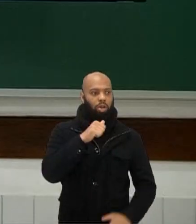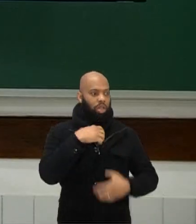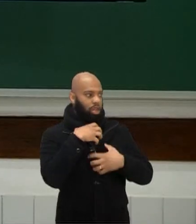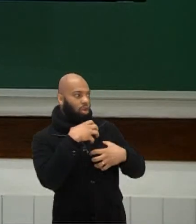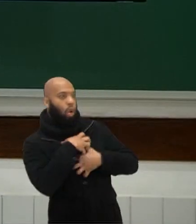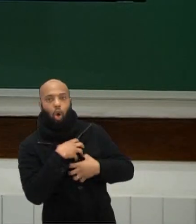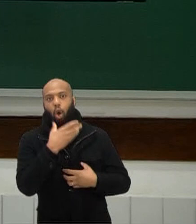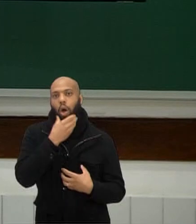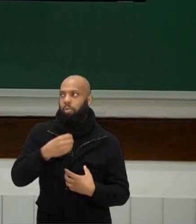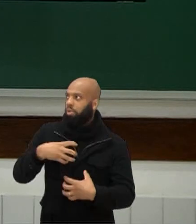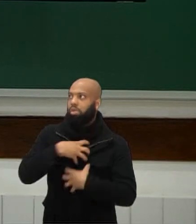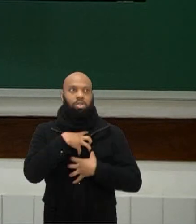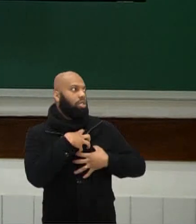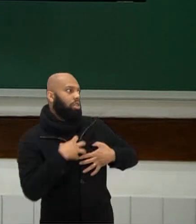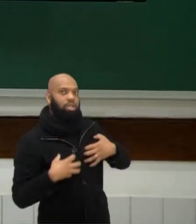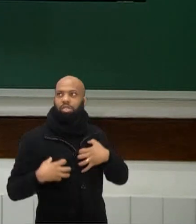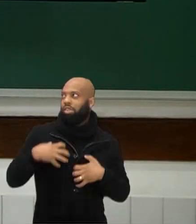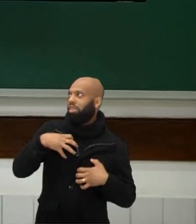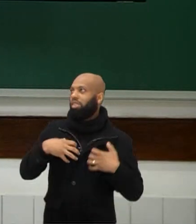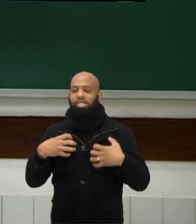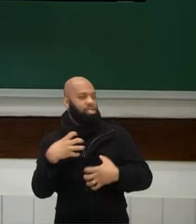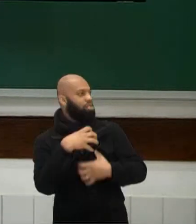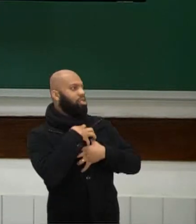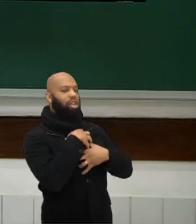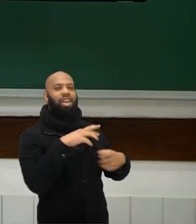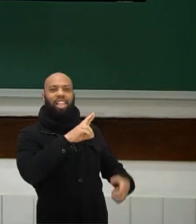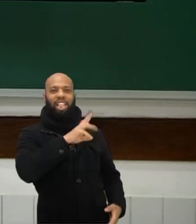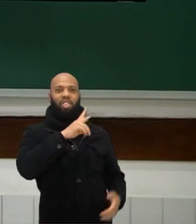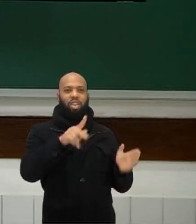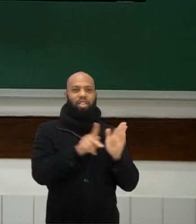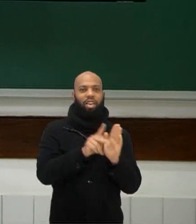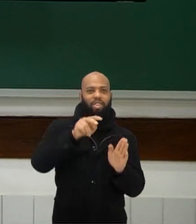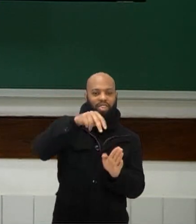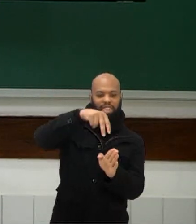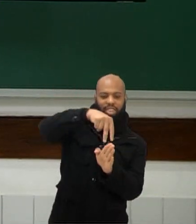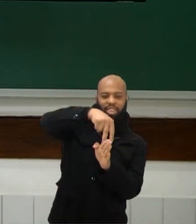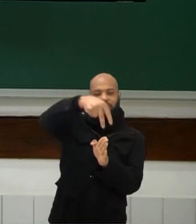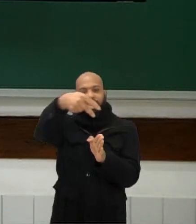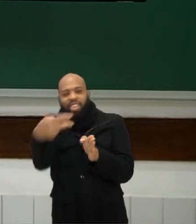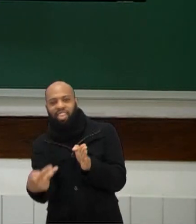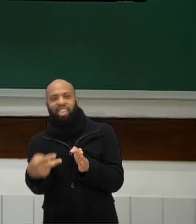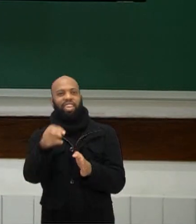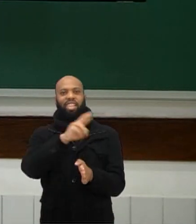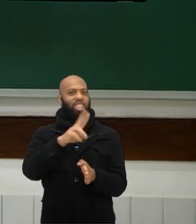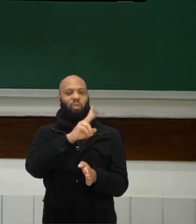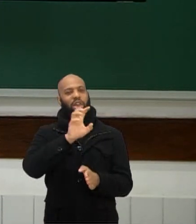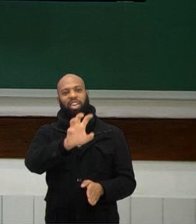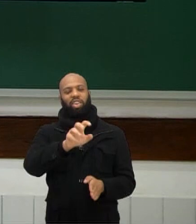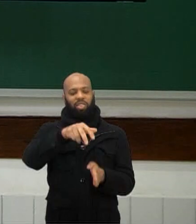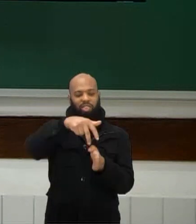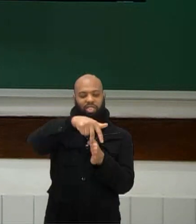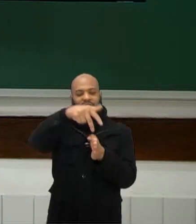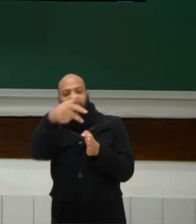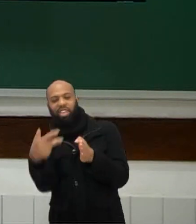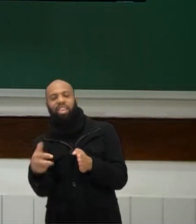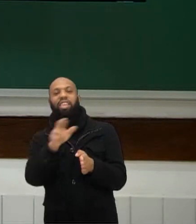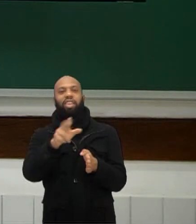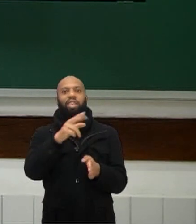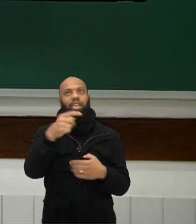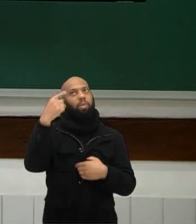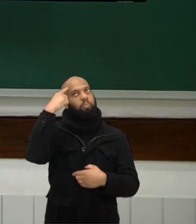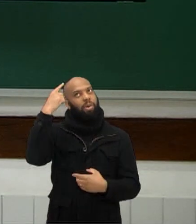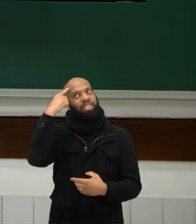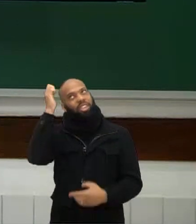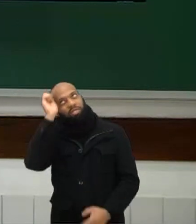um homem, porque o homem vai ficar desequilibrado, mas não no sentido de não conseguir caminhar, certo? Vai pensar